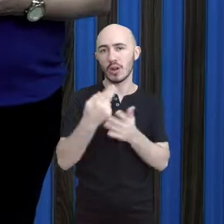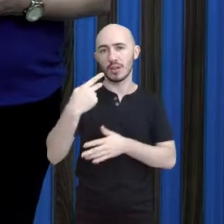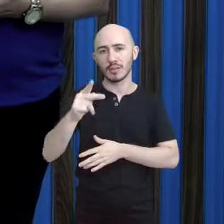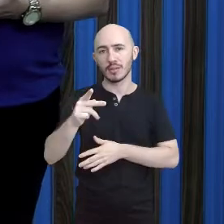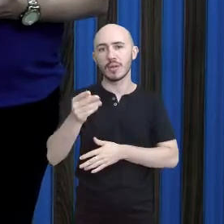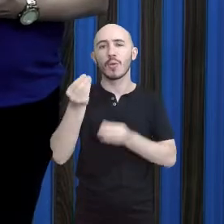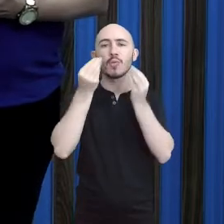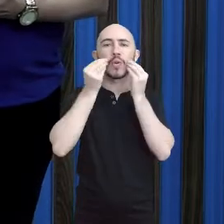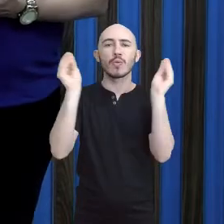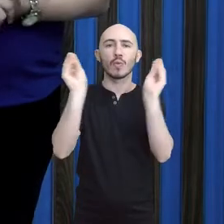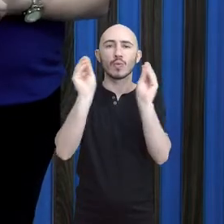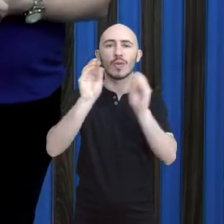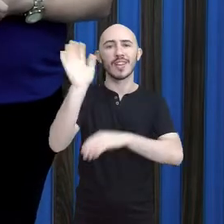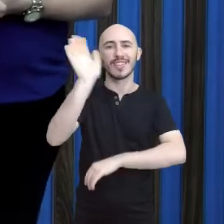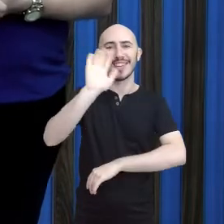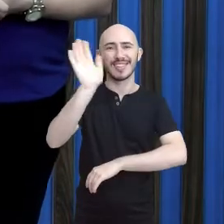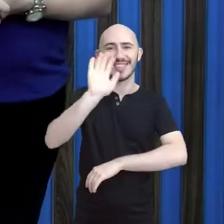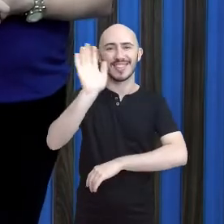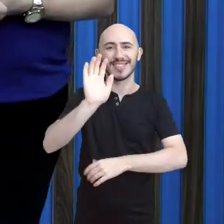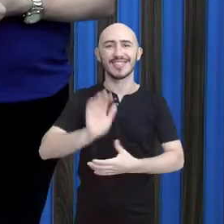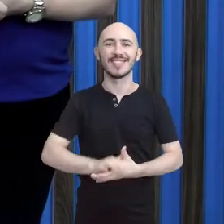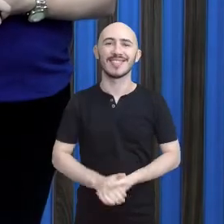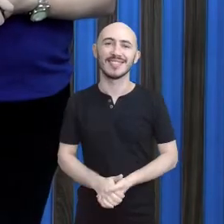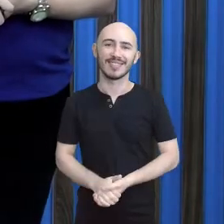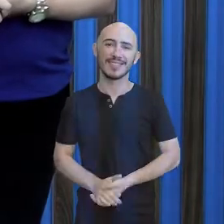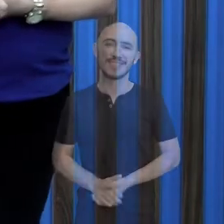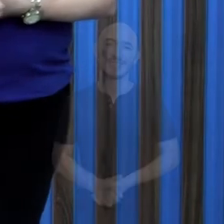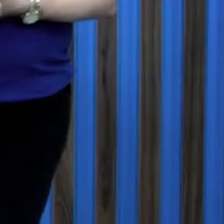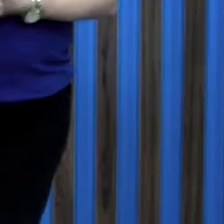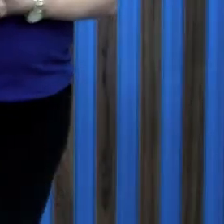Então, um beijo. Até a próxima aula.